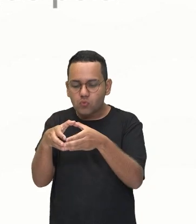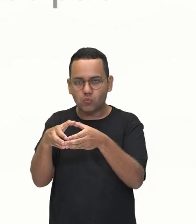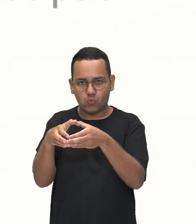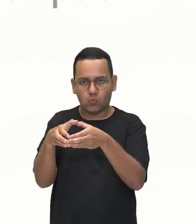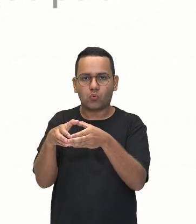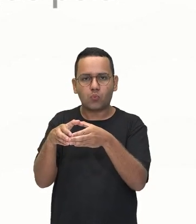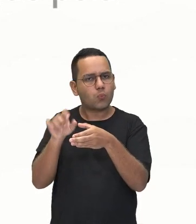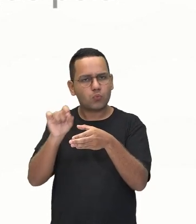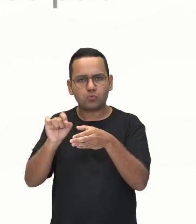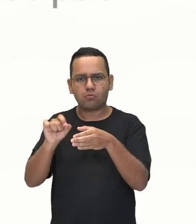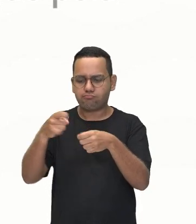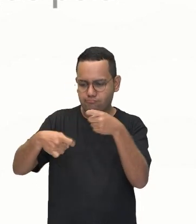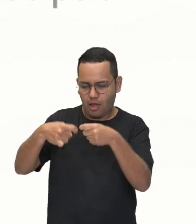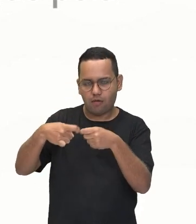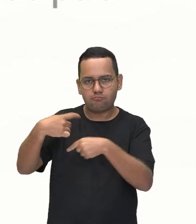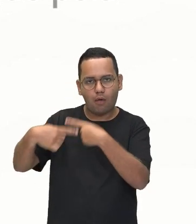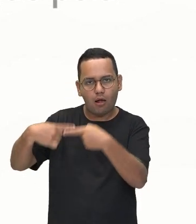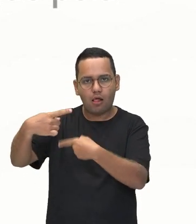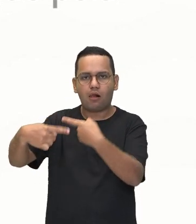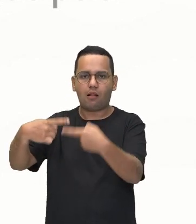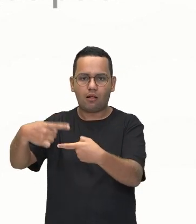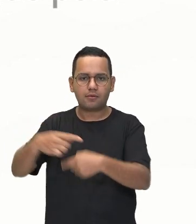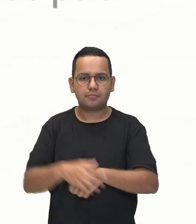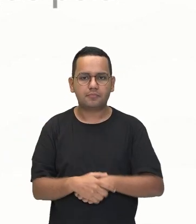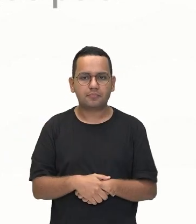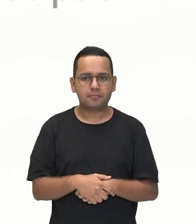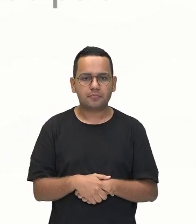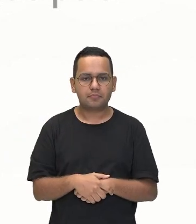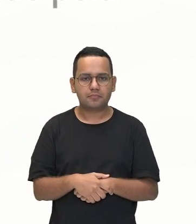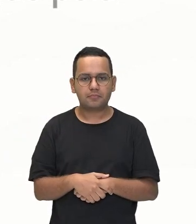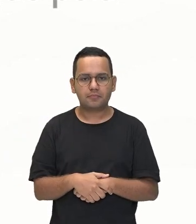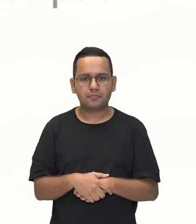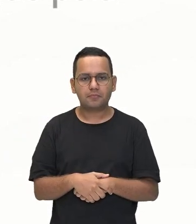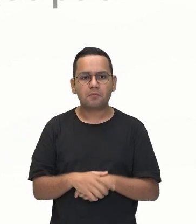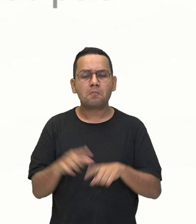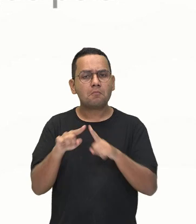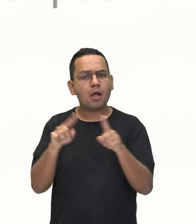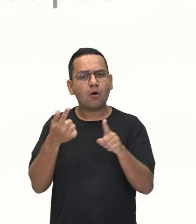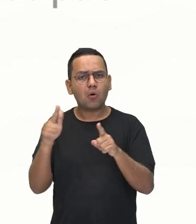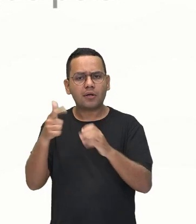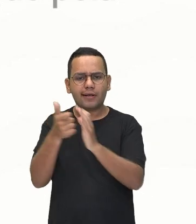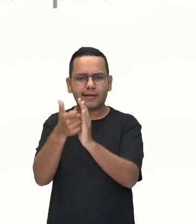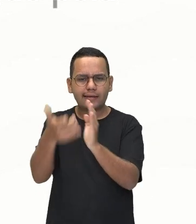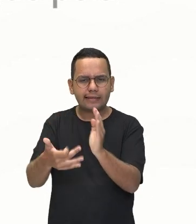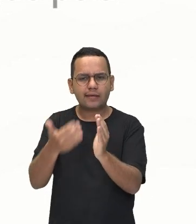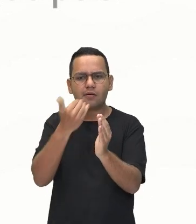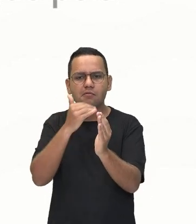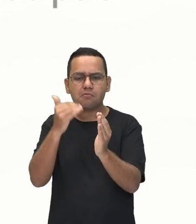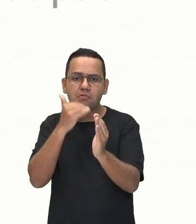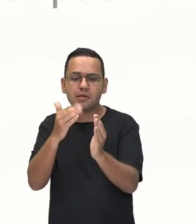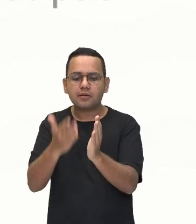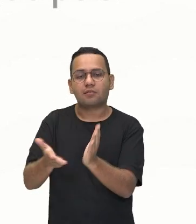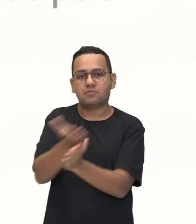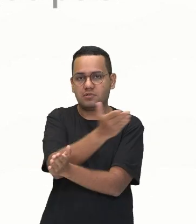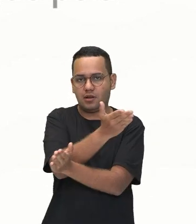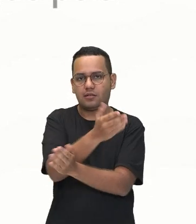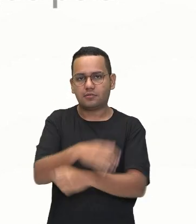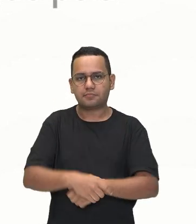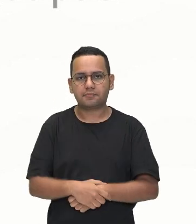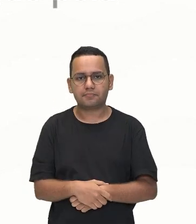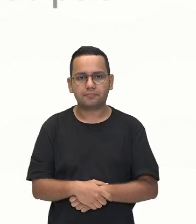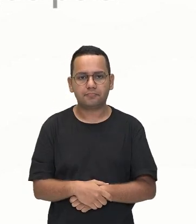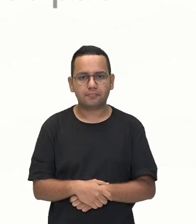gerações futuras, enquanto características desfavoráveis tendem a ser eliminadas. Então,